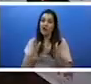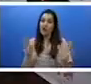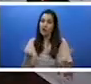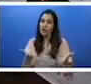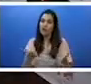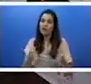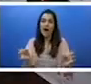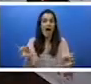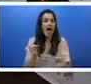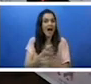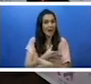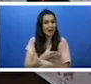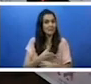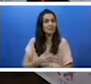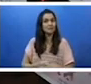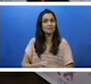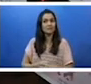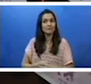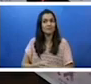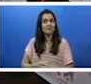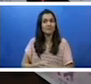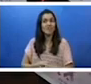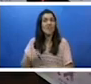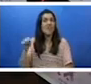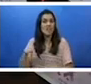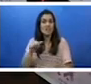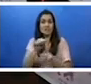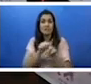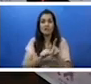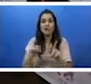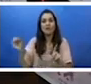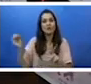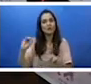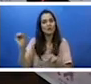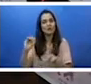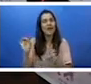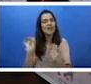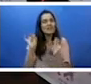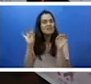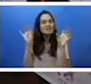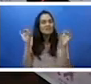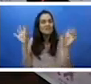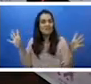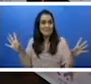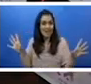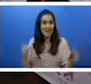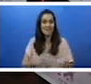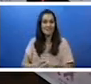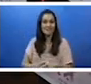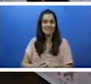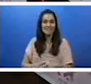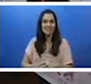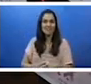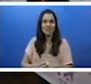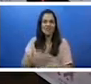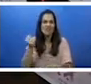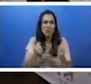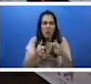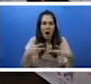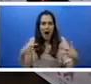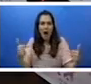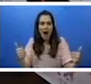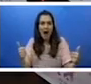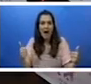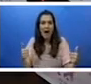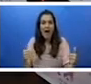acabar por aqui. Esse mês de outubro é um mês muito especial. Então, apesar dos meios de transporte ser o